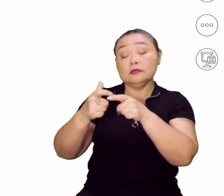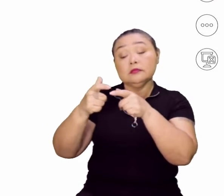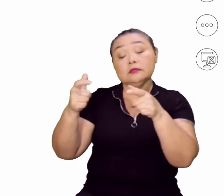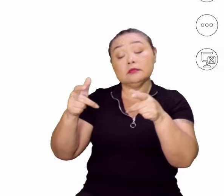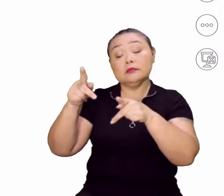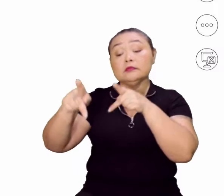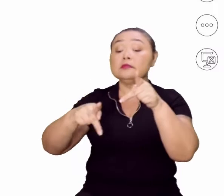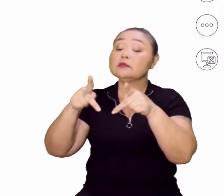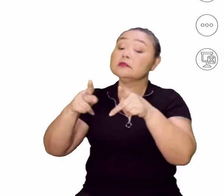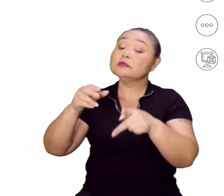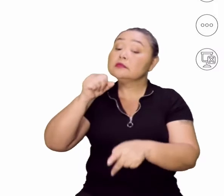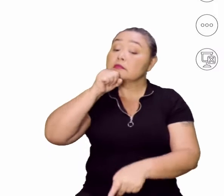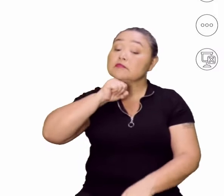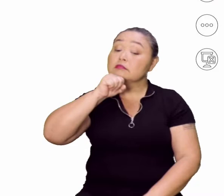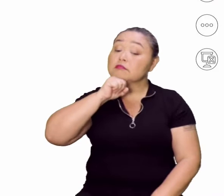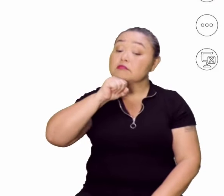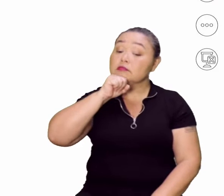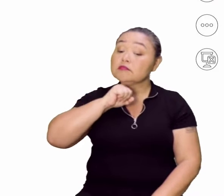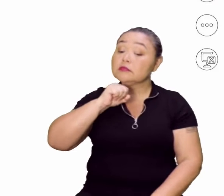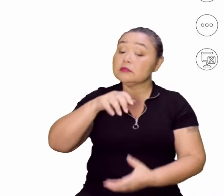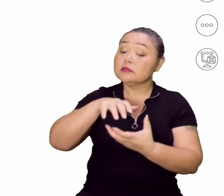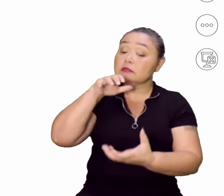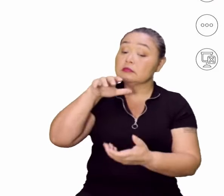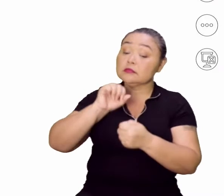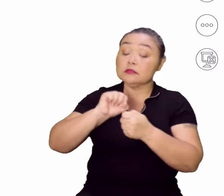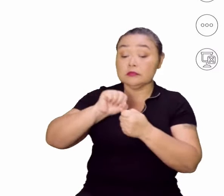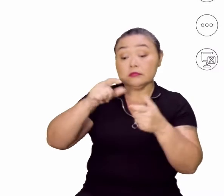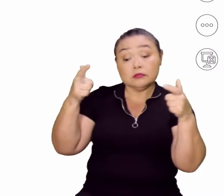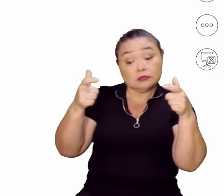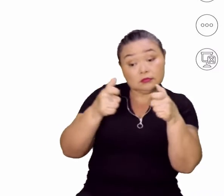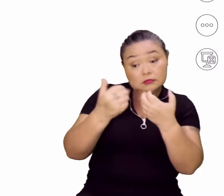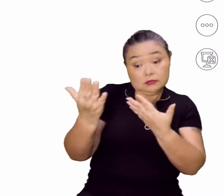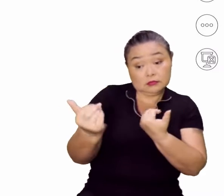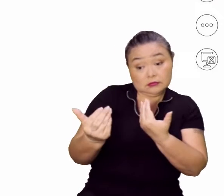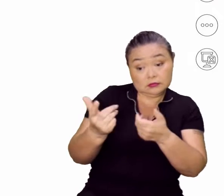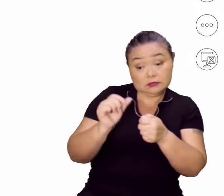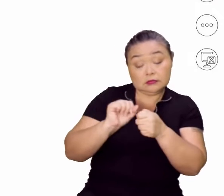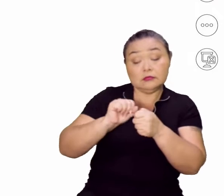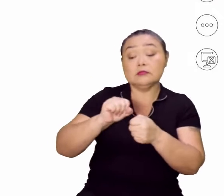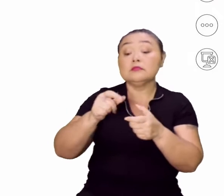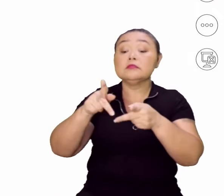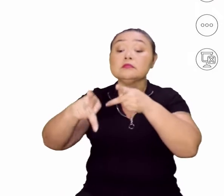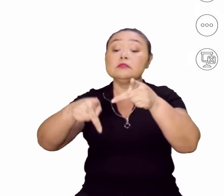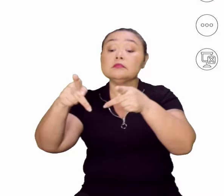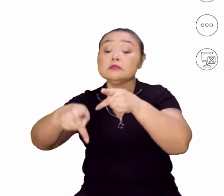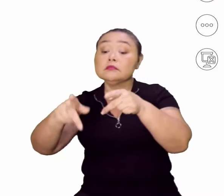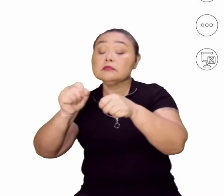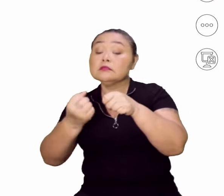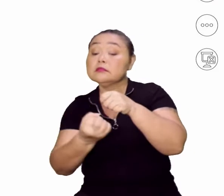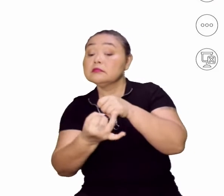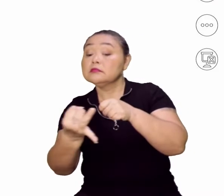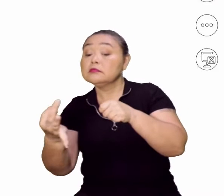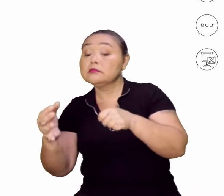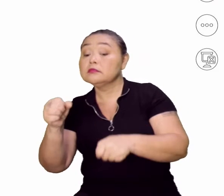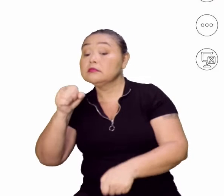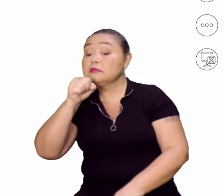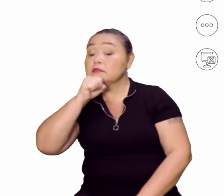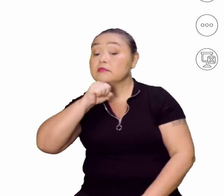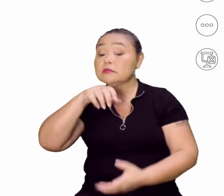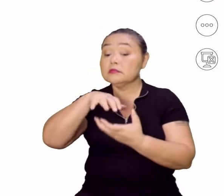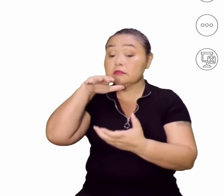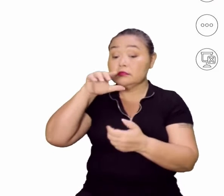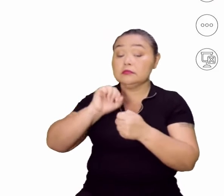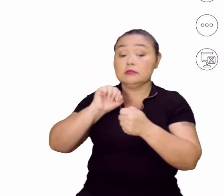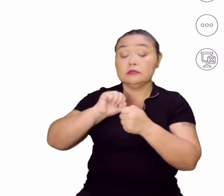aumentando a população de idosos. Diminui a população de jovens, né? E a população de idosos aumentando. Isso é um gasto para o governo.